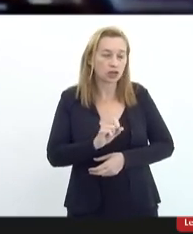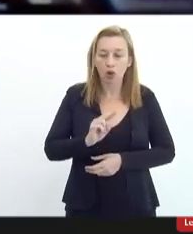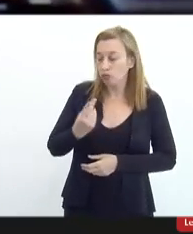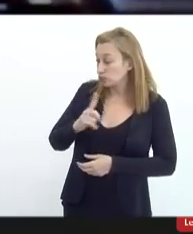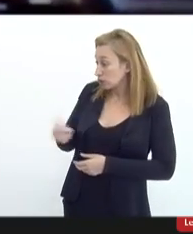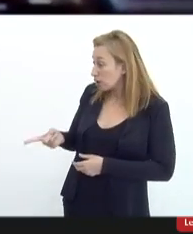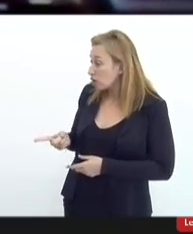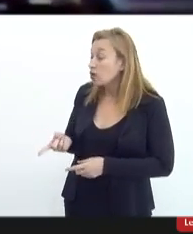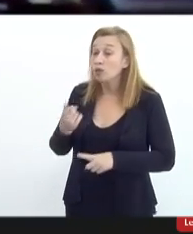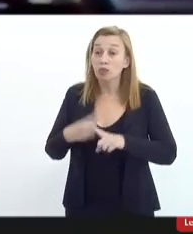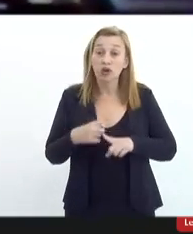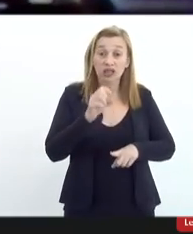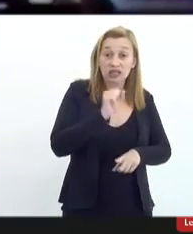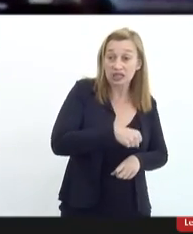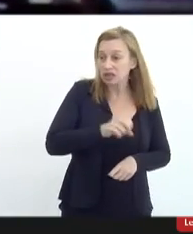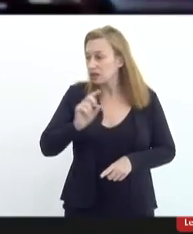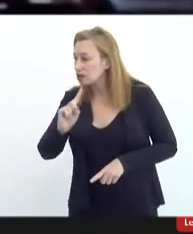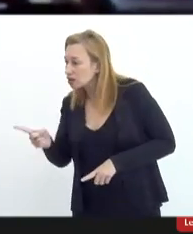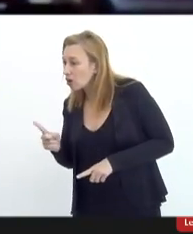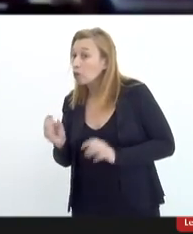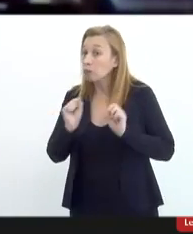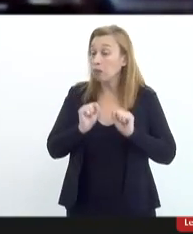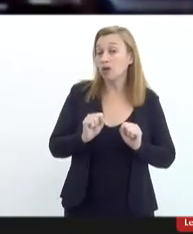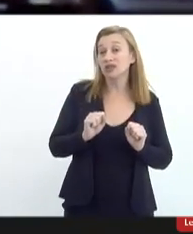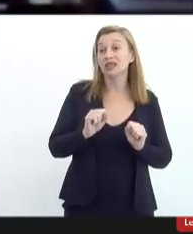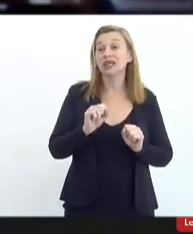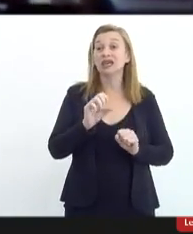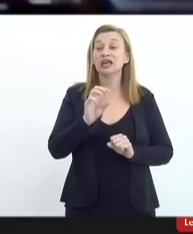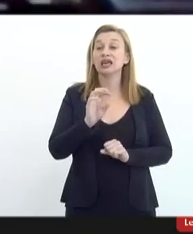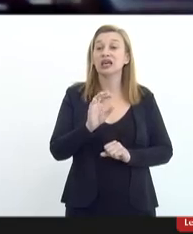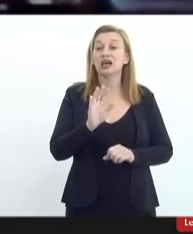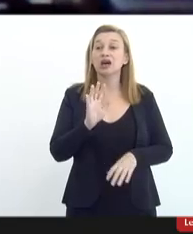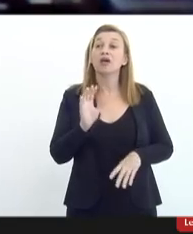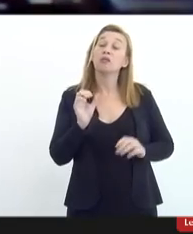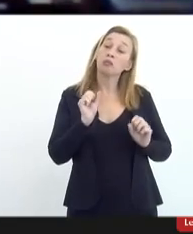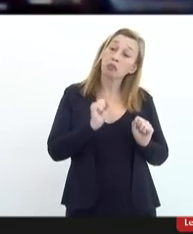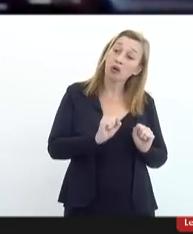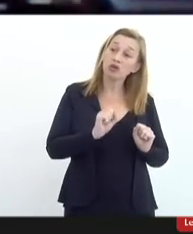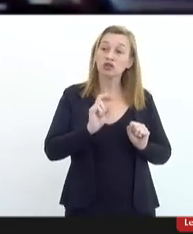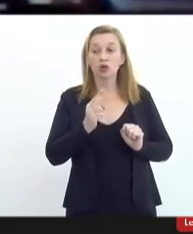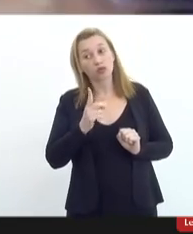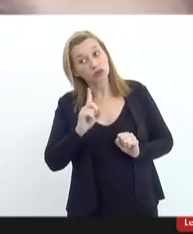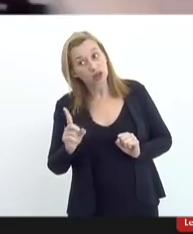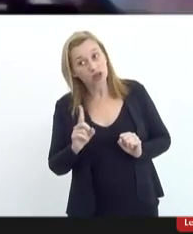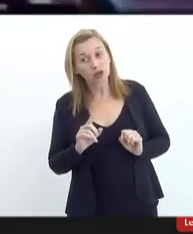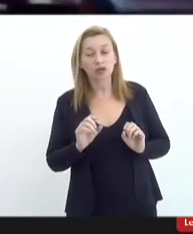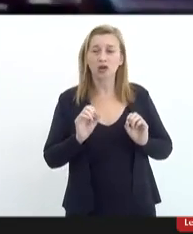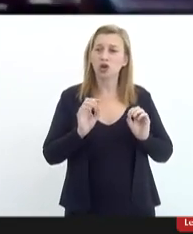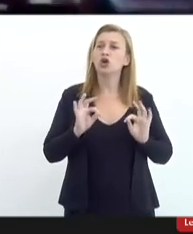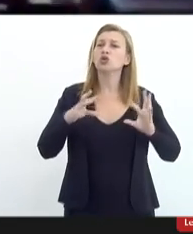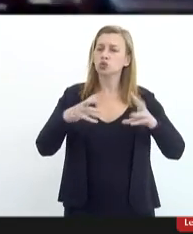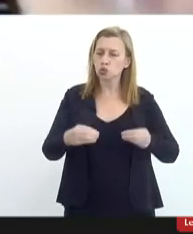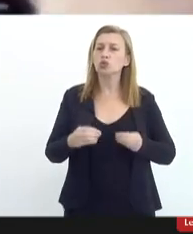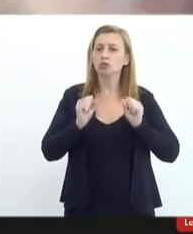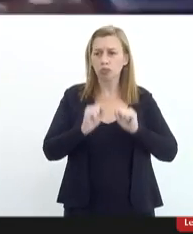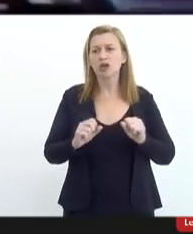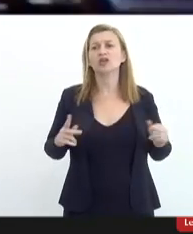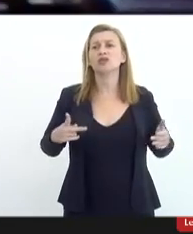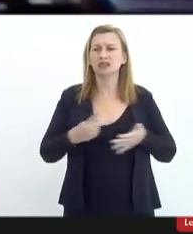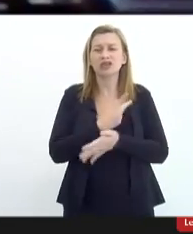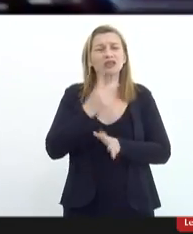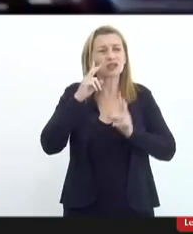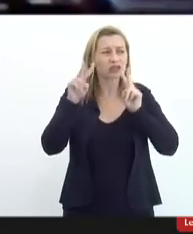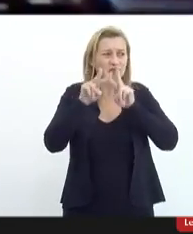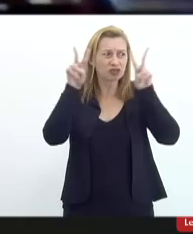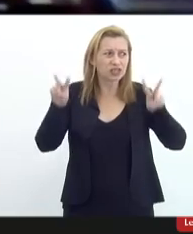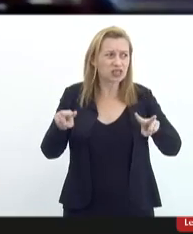porque entre o sim e não existe o talvez. Entre o deve e o não deve, existe tudo o que pode acontecer. Então, essa